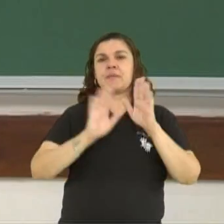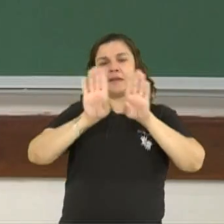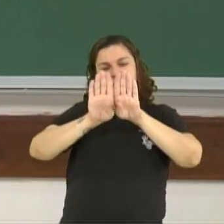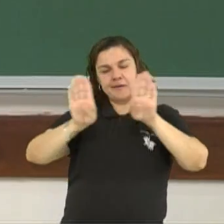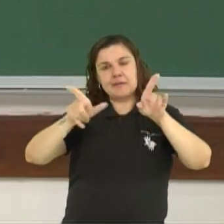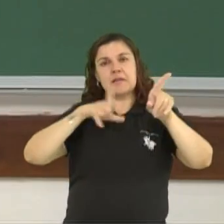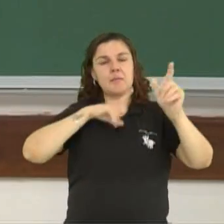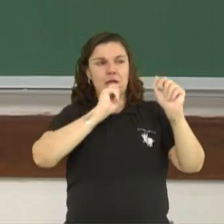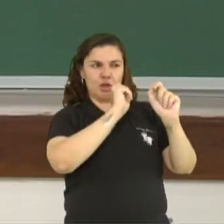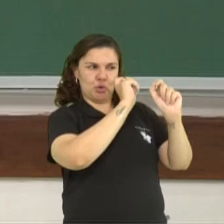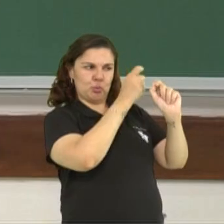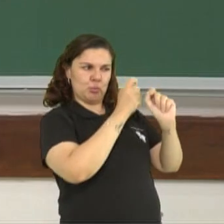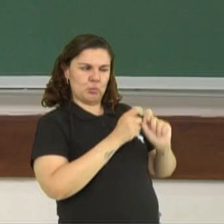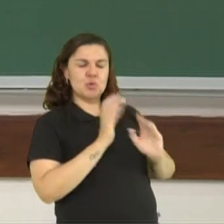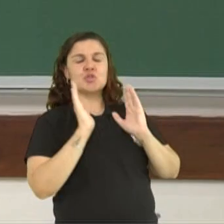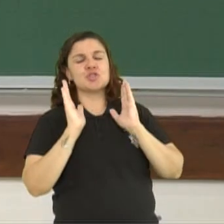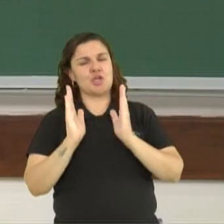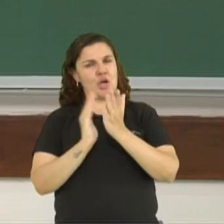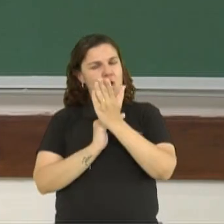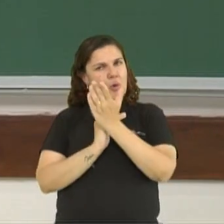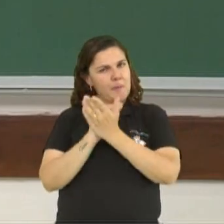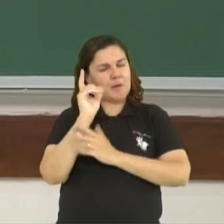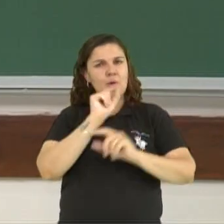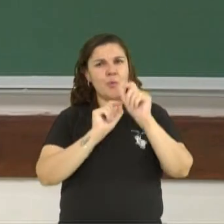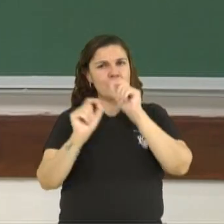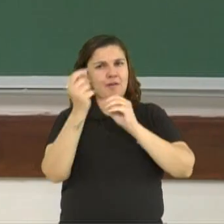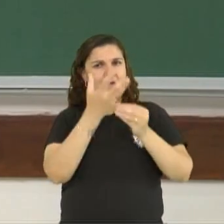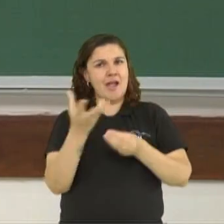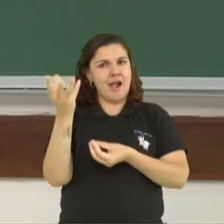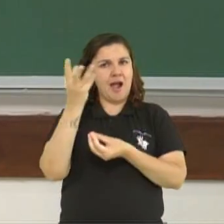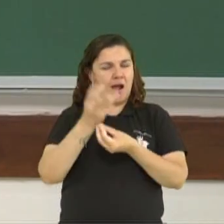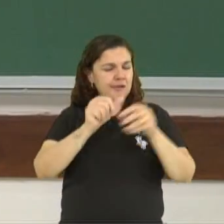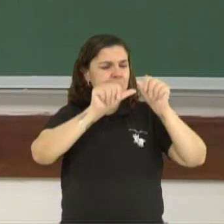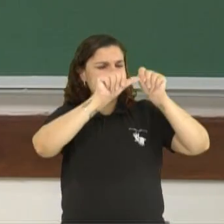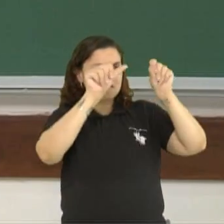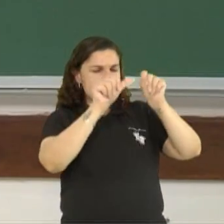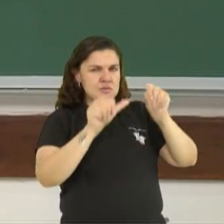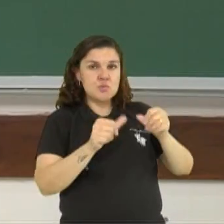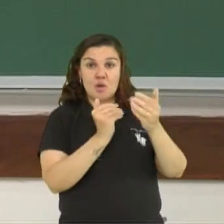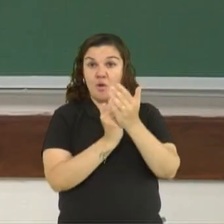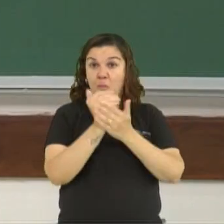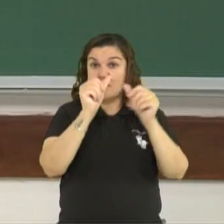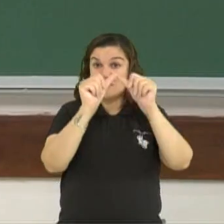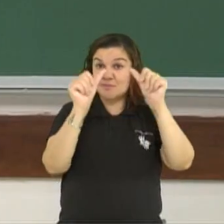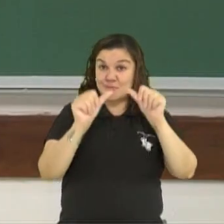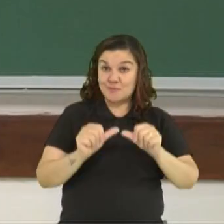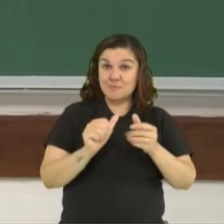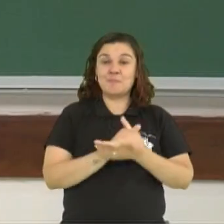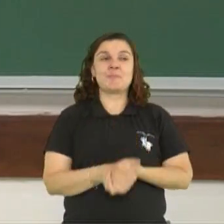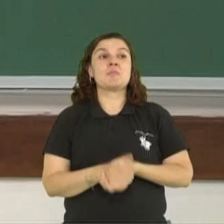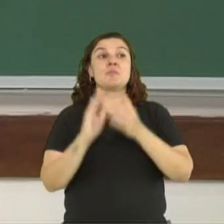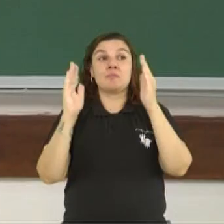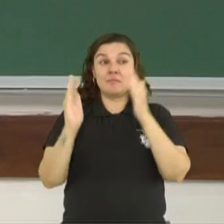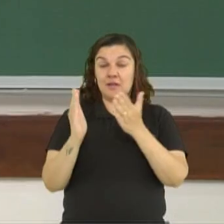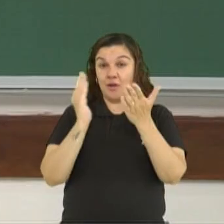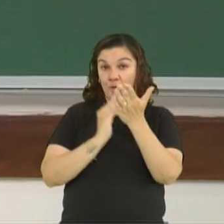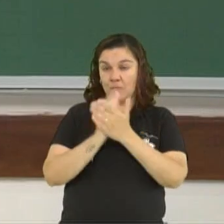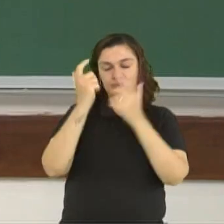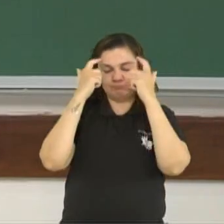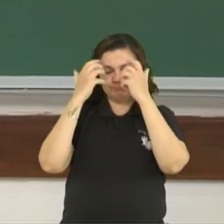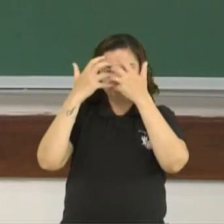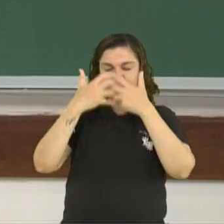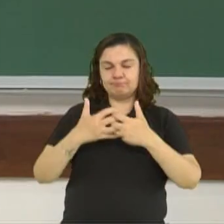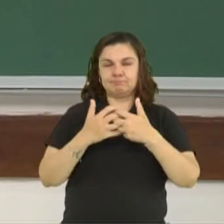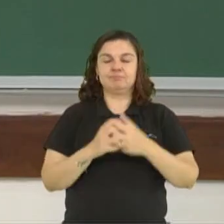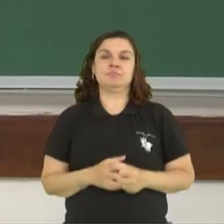também era feita em entalhes. Então, já era o começo de querer trazer escultura. Era o começo da escultura, de certa forma, que já estava surgindo dentro da mente humana. O